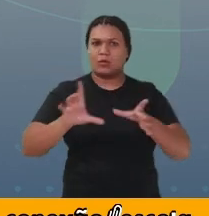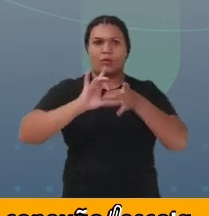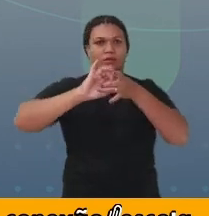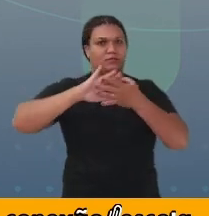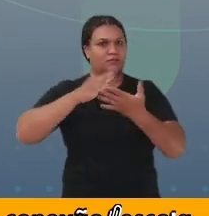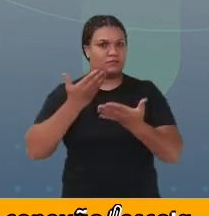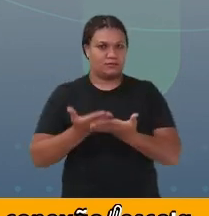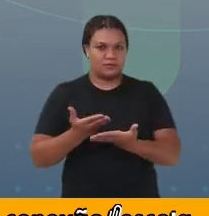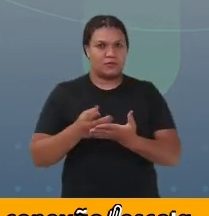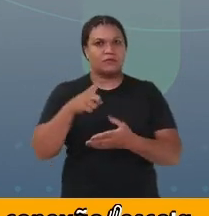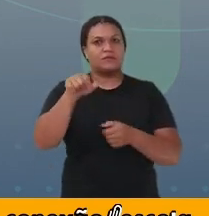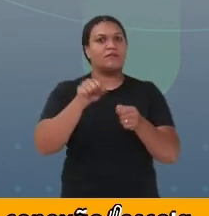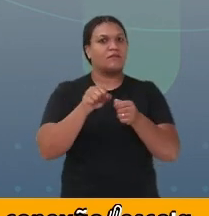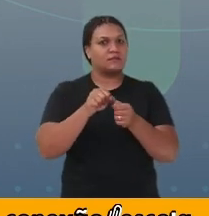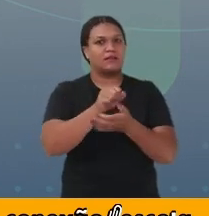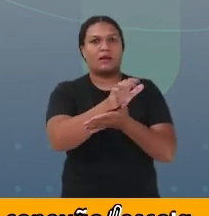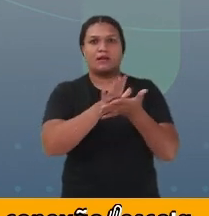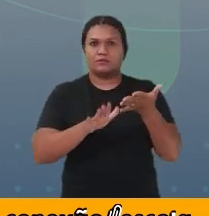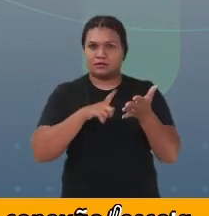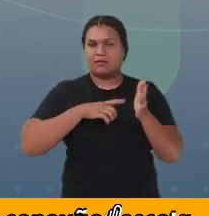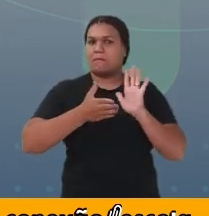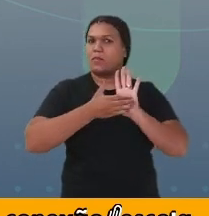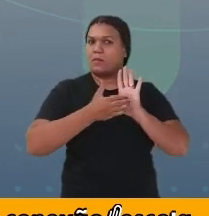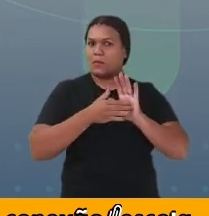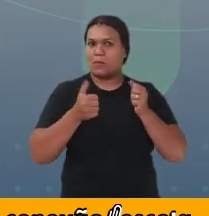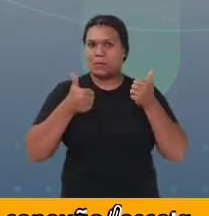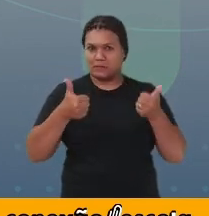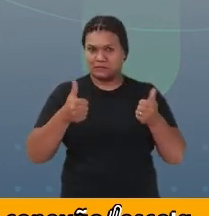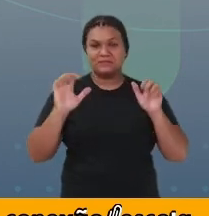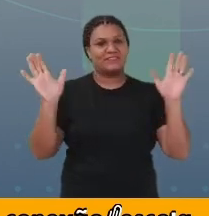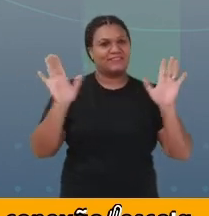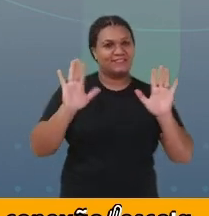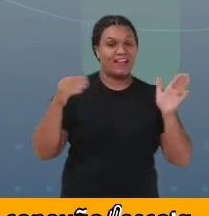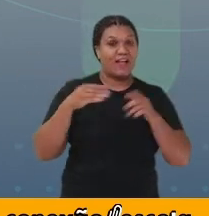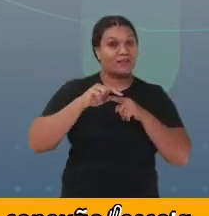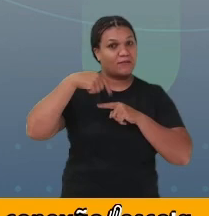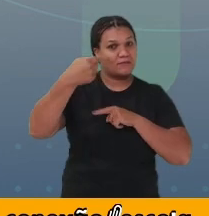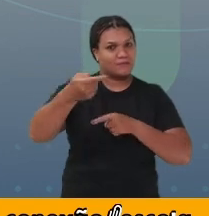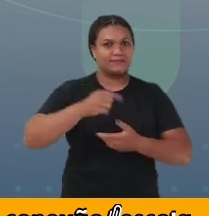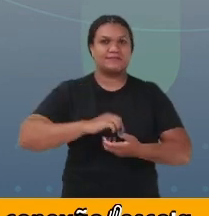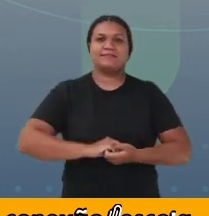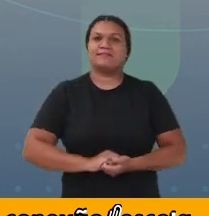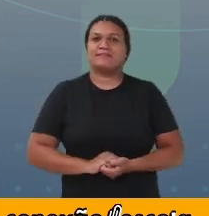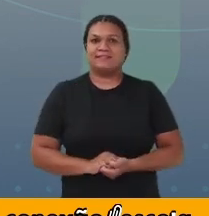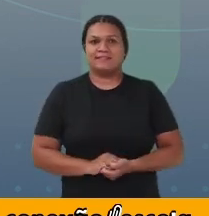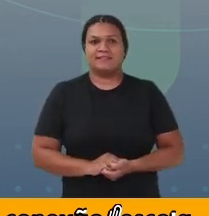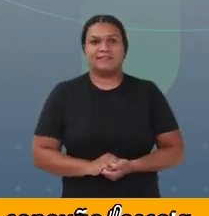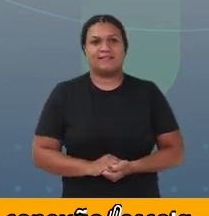Conexão Escola e fazer a atividade proposta. Tchau, tchau e até mais!